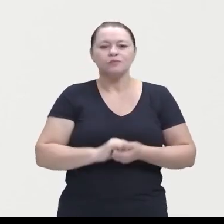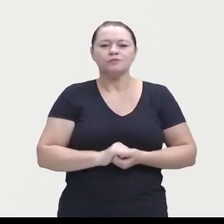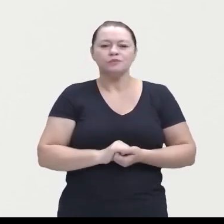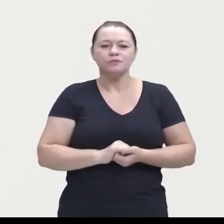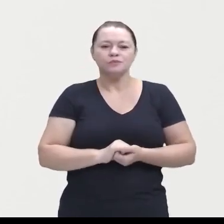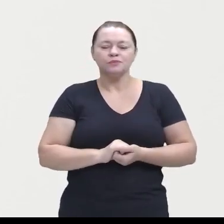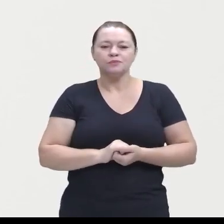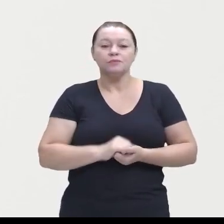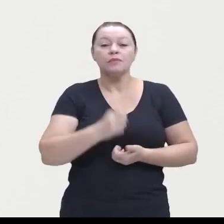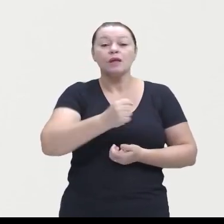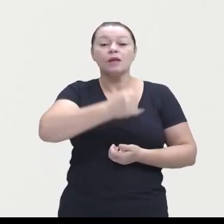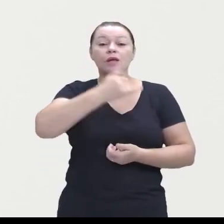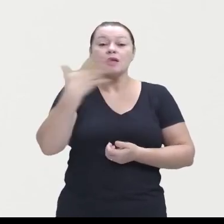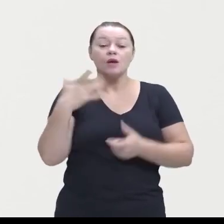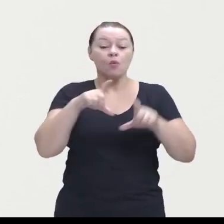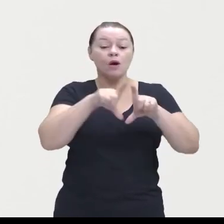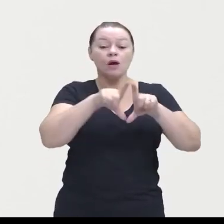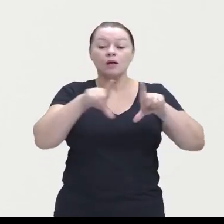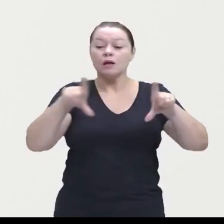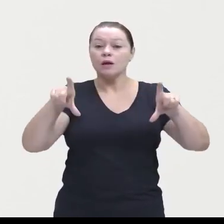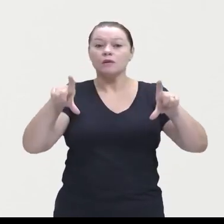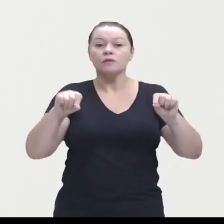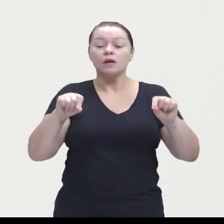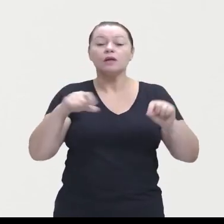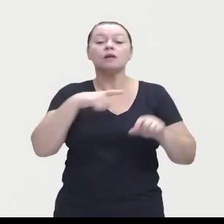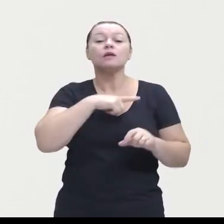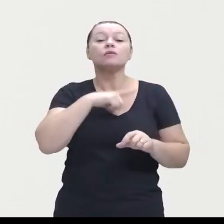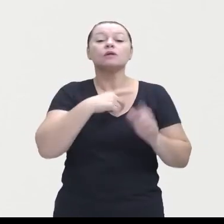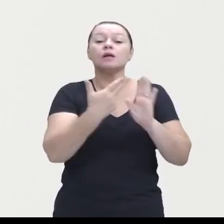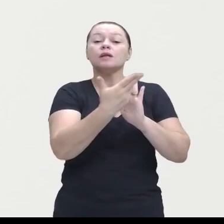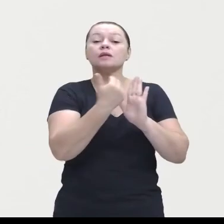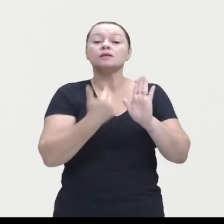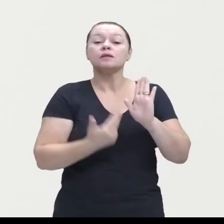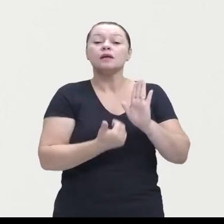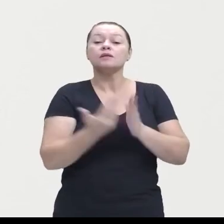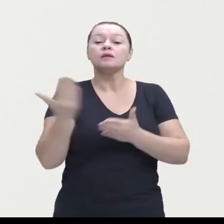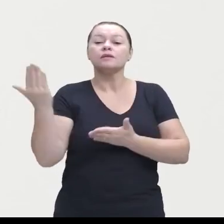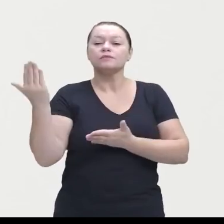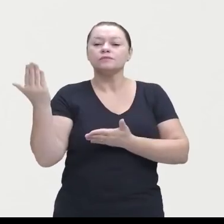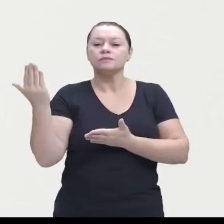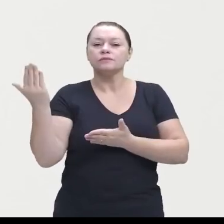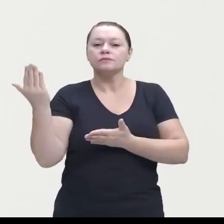Quantos retângulos há na figura?